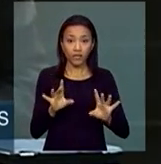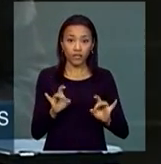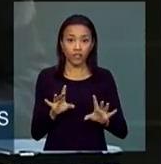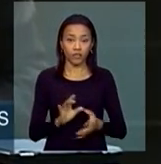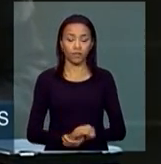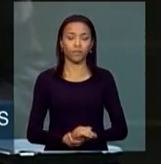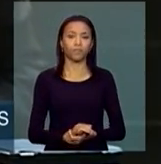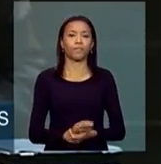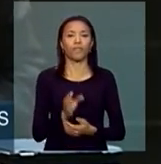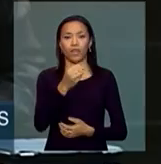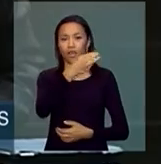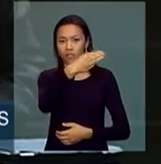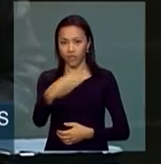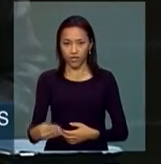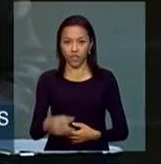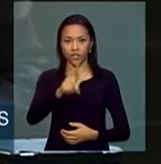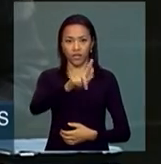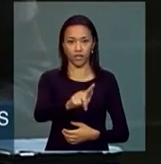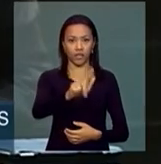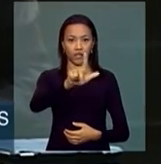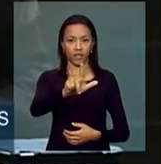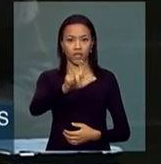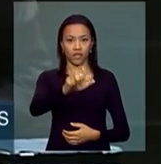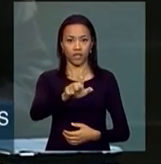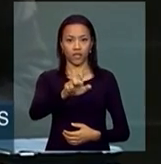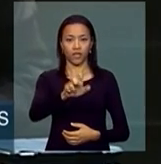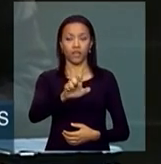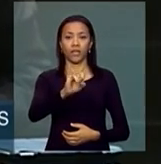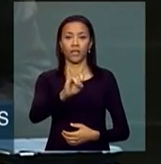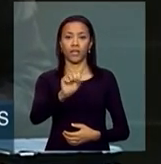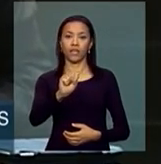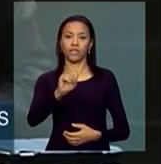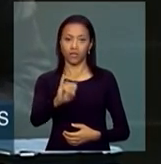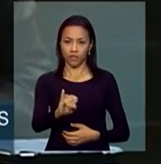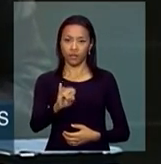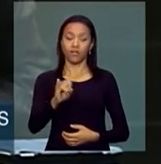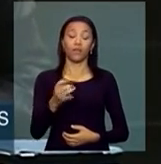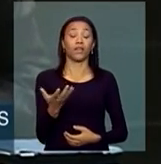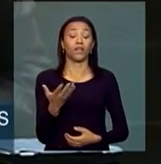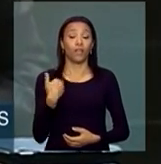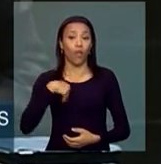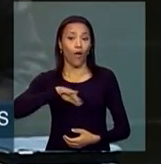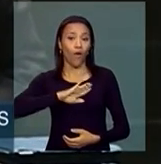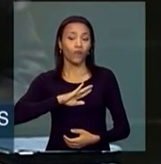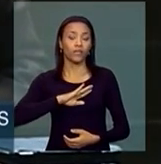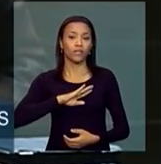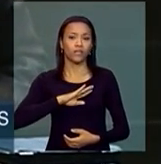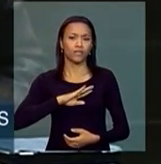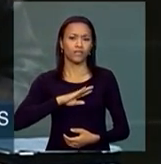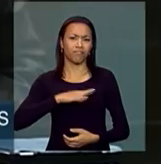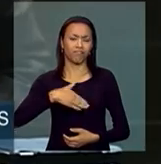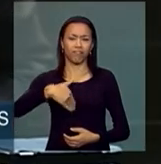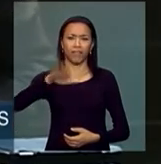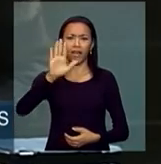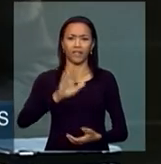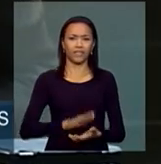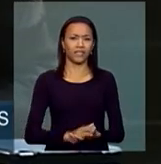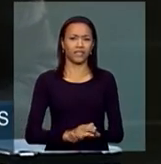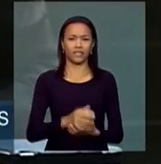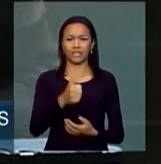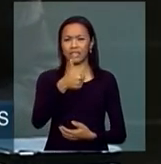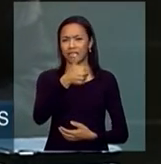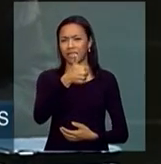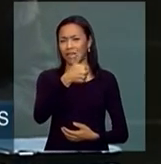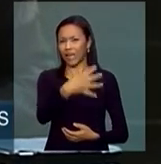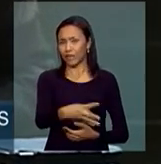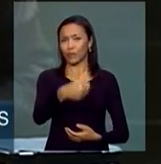especialmente a ministra Gleisi. Ministra Gleisi, nós fizemos mais de 14, 15 reuniões lá na